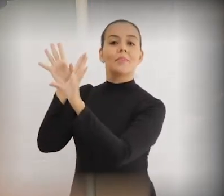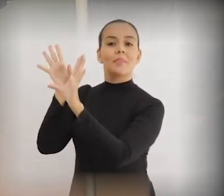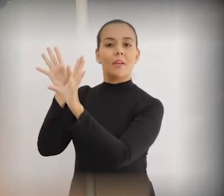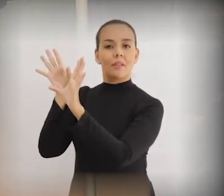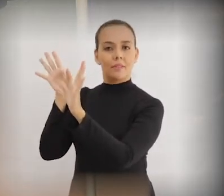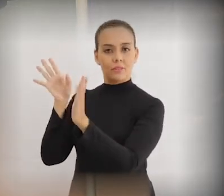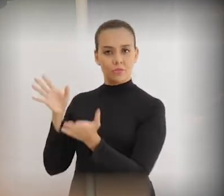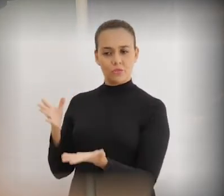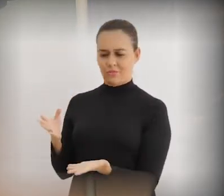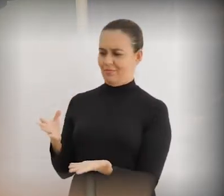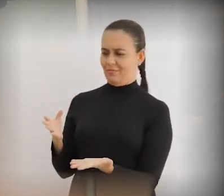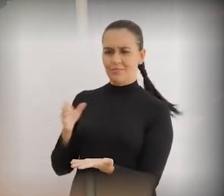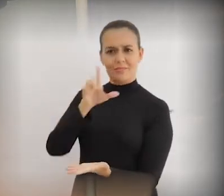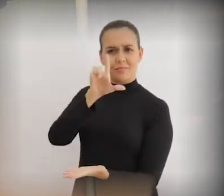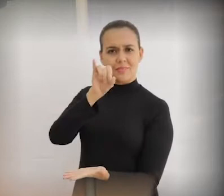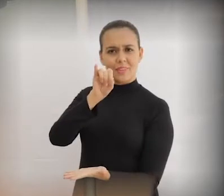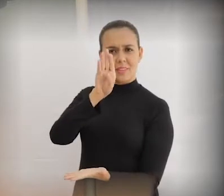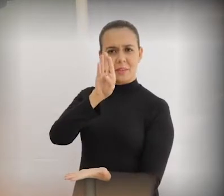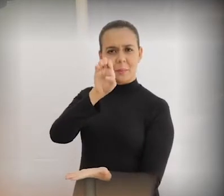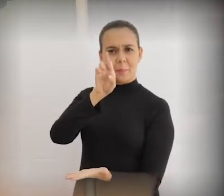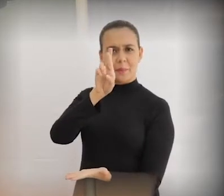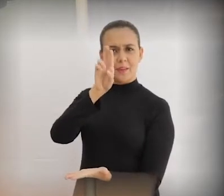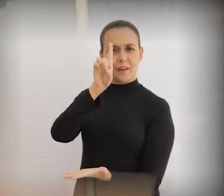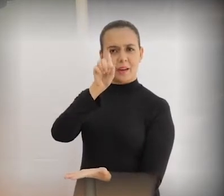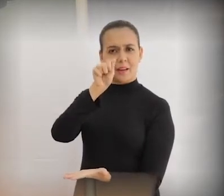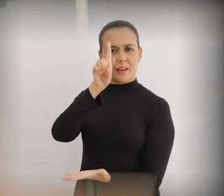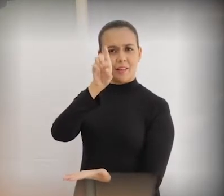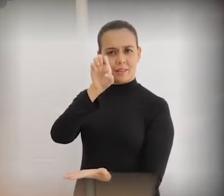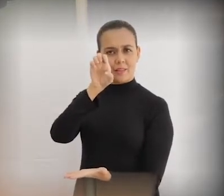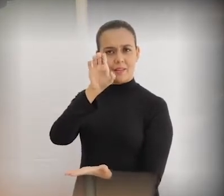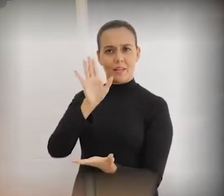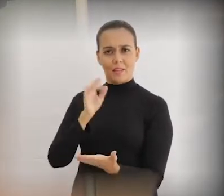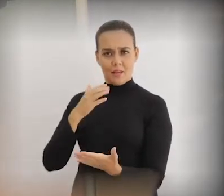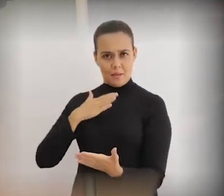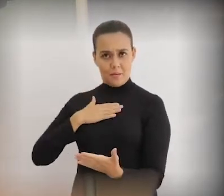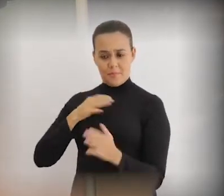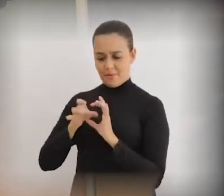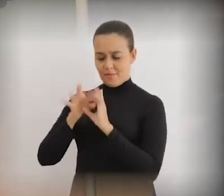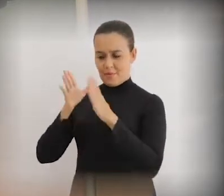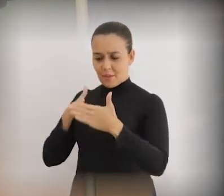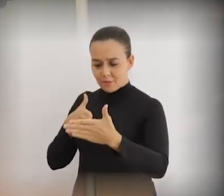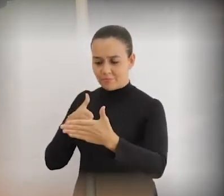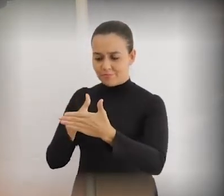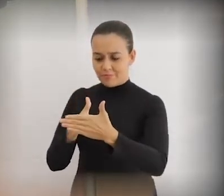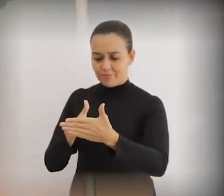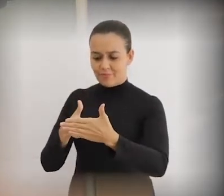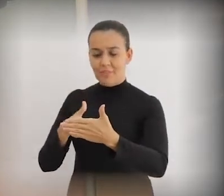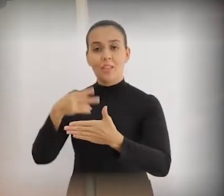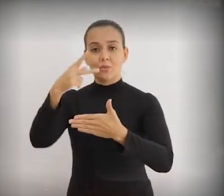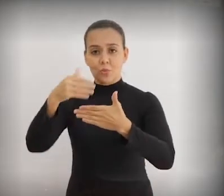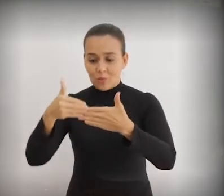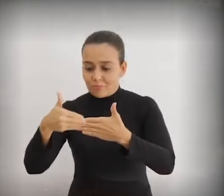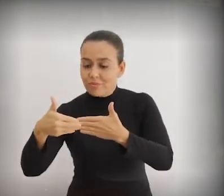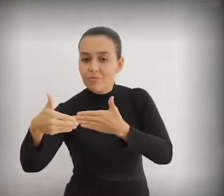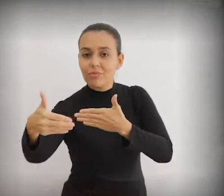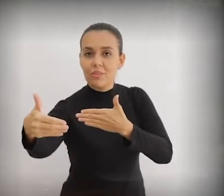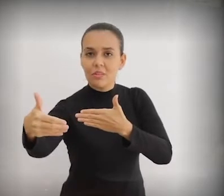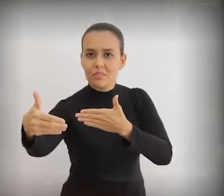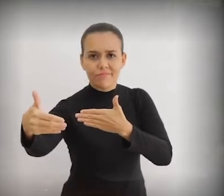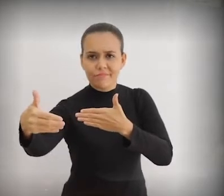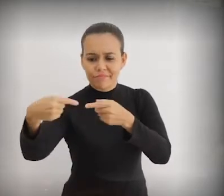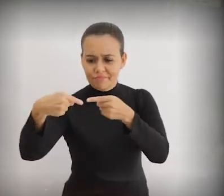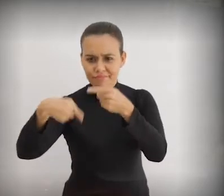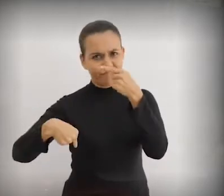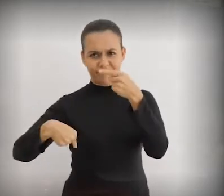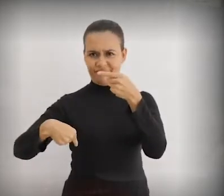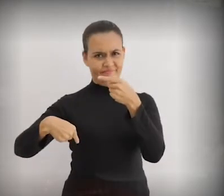Liberdade, a minha liberdade começa quando a tua acaba, a tua liberdade acaba, começa quando a minha acaba. Coisíssima nenhuma, isso só vale